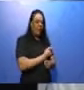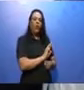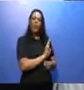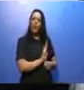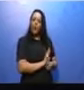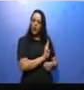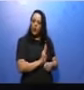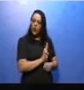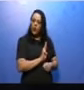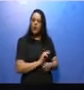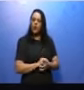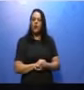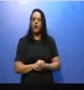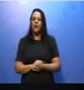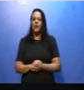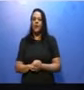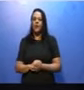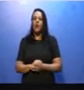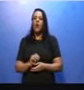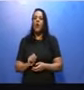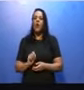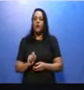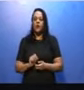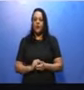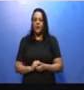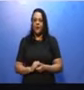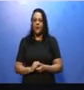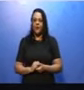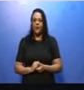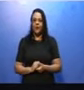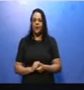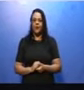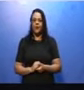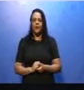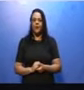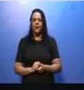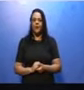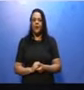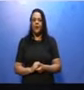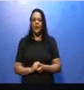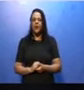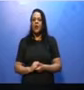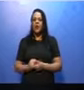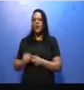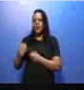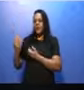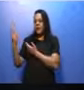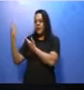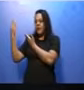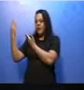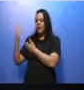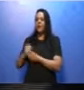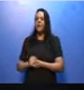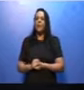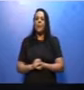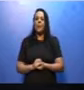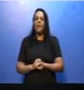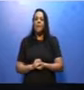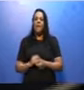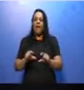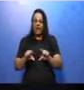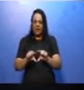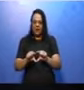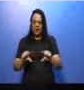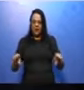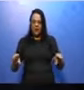Restritiva, refere-se a uma parte, sem o uso da vírgula. Ó, já está o meu resuminho aqui.